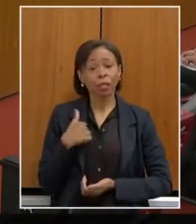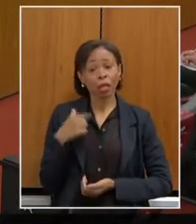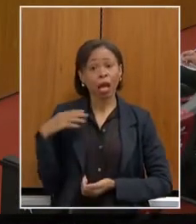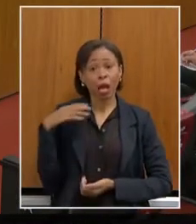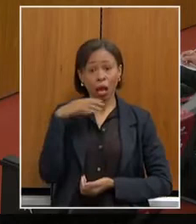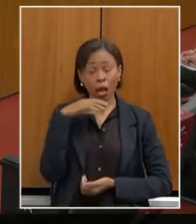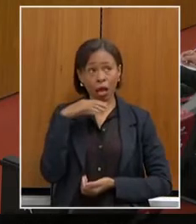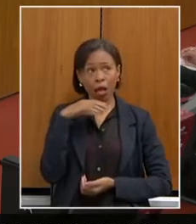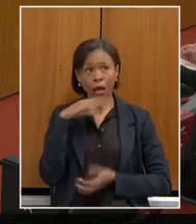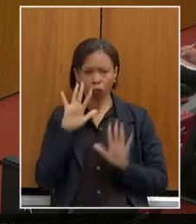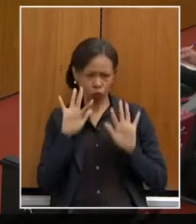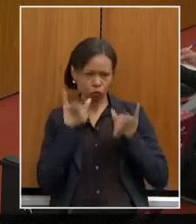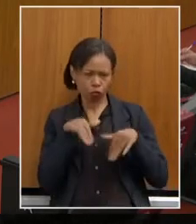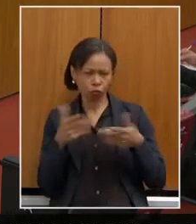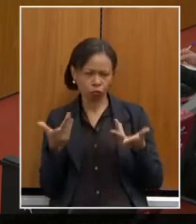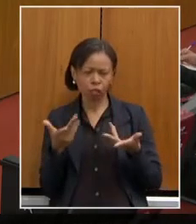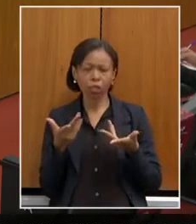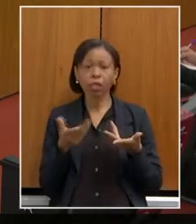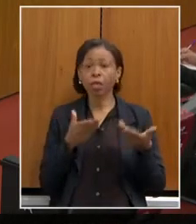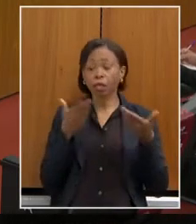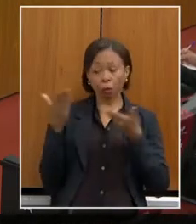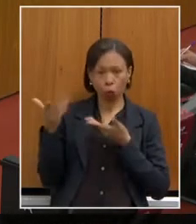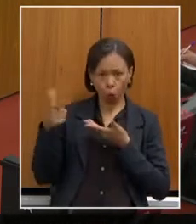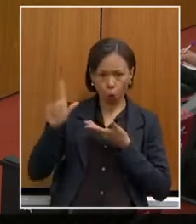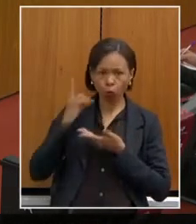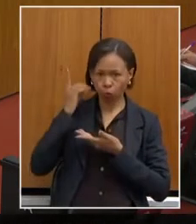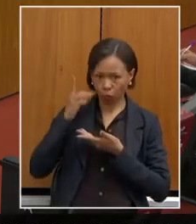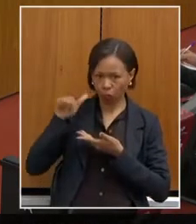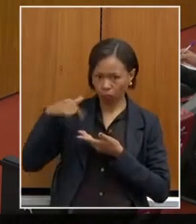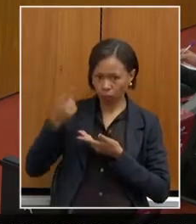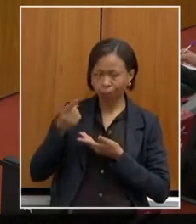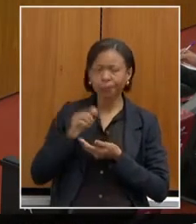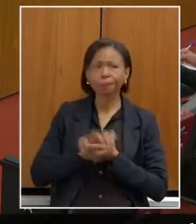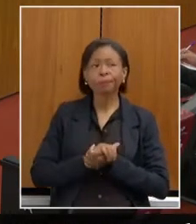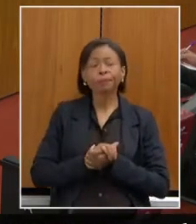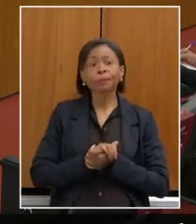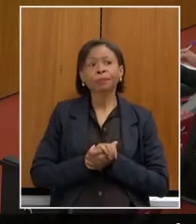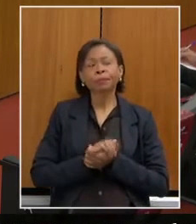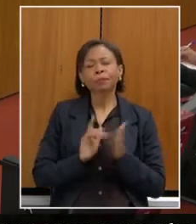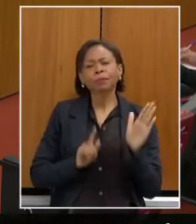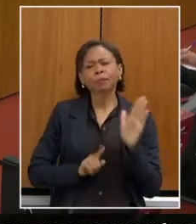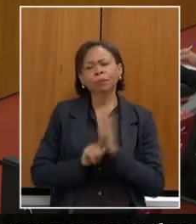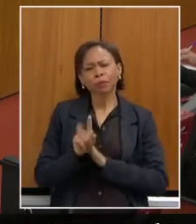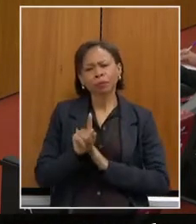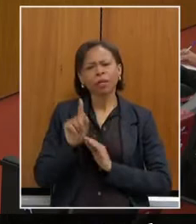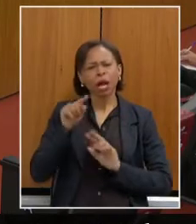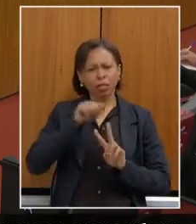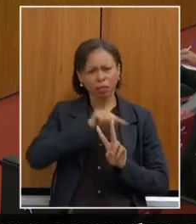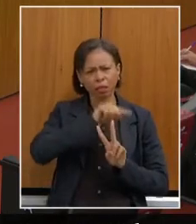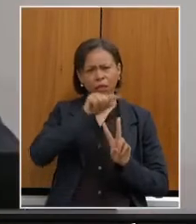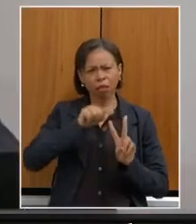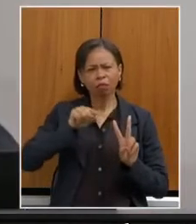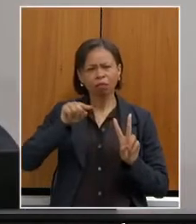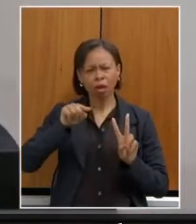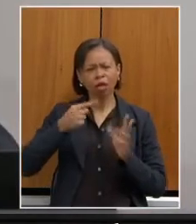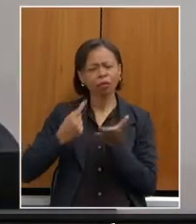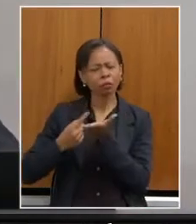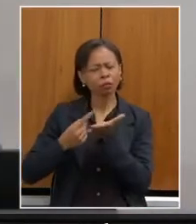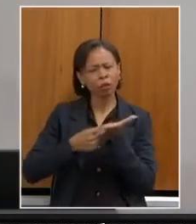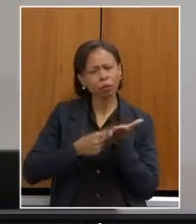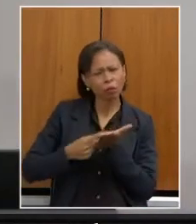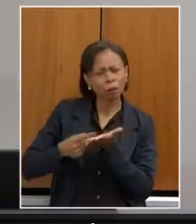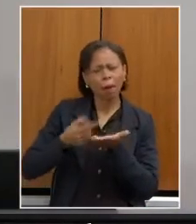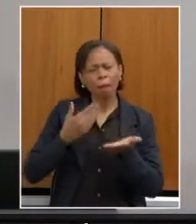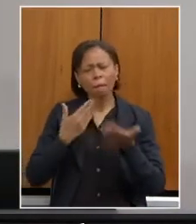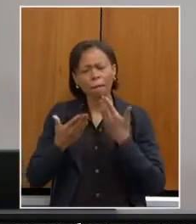presidência do deputado Carlos Pimenta, na discussão da Vale, havia uma expectativa muito grande